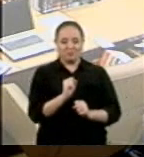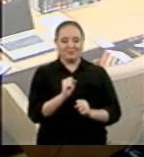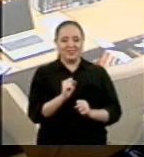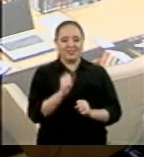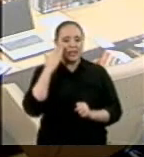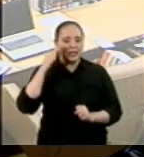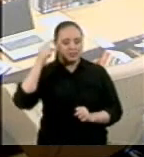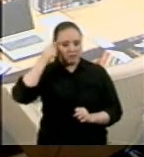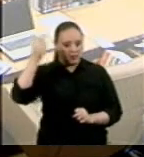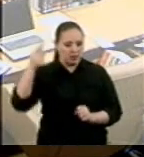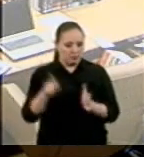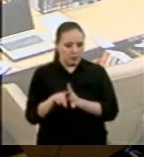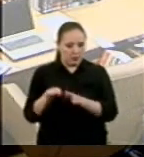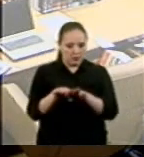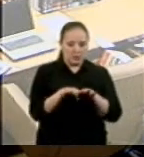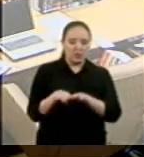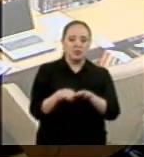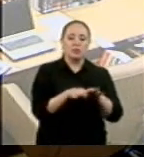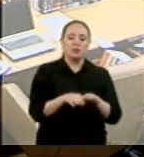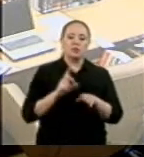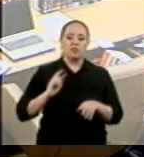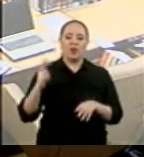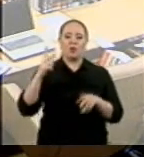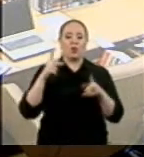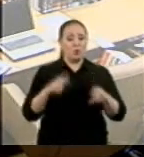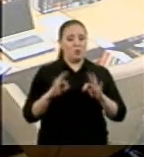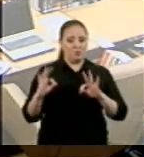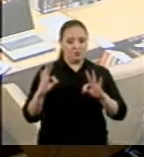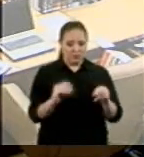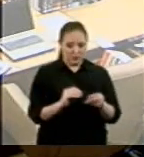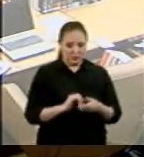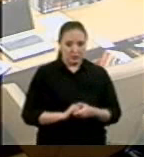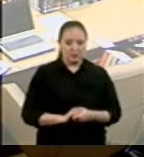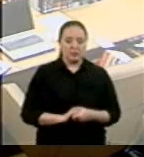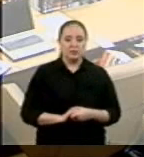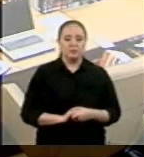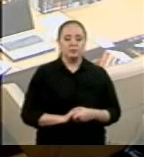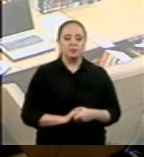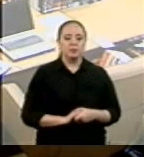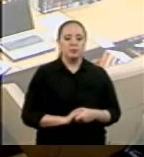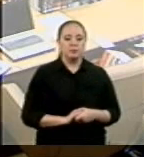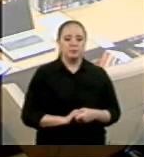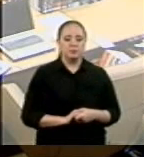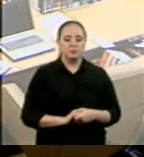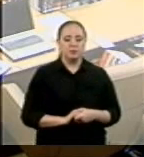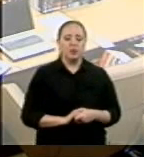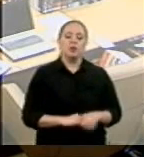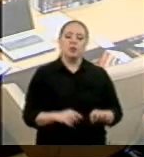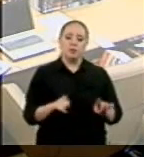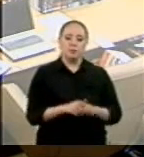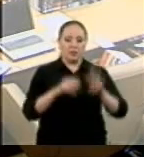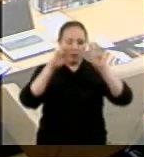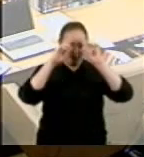igualdade, conferindo valor idêntico a todos e também igual consideração e